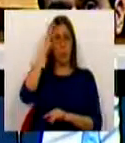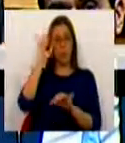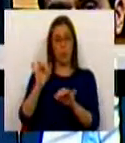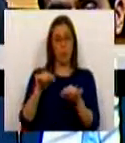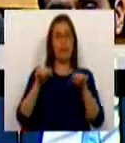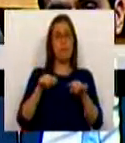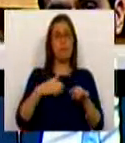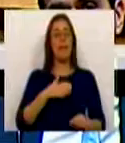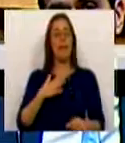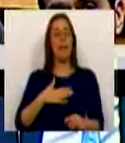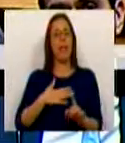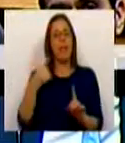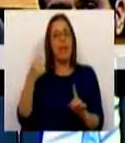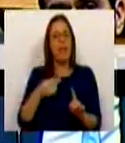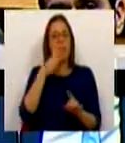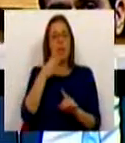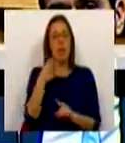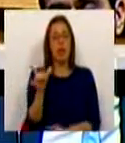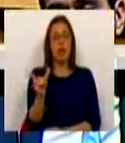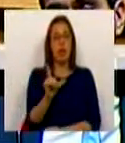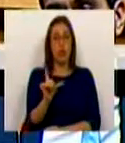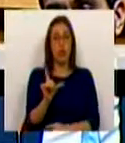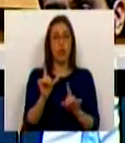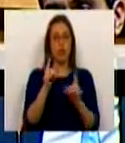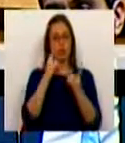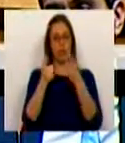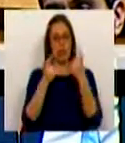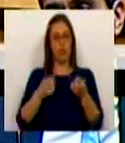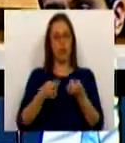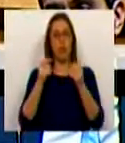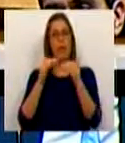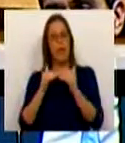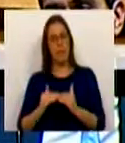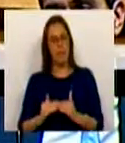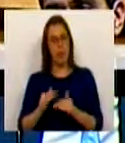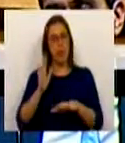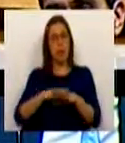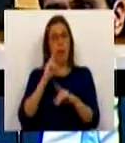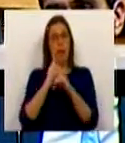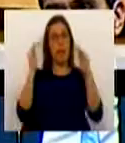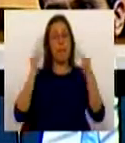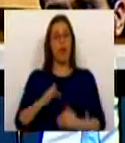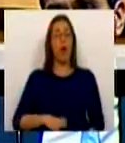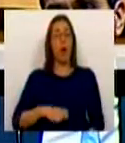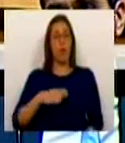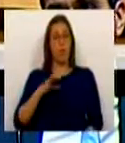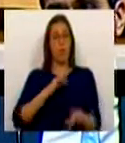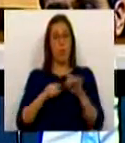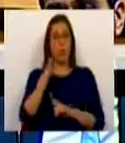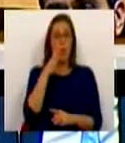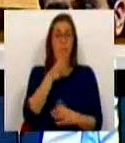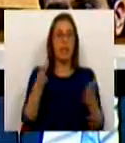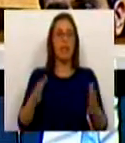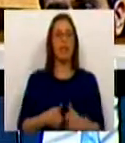o que estes empresários deviam ter dito em julho era revisto o investimento em baixo, por causa da tal quebra de confiança que o Sr. Deputado